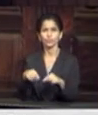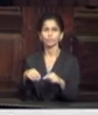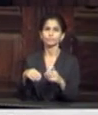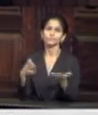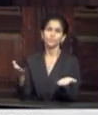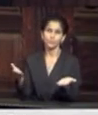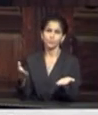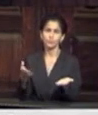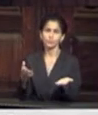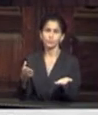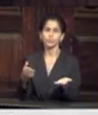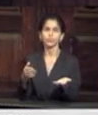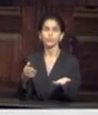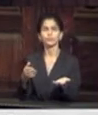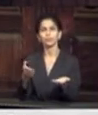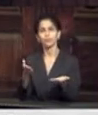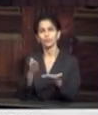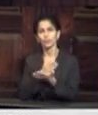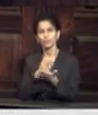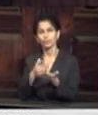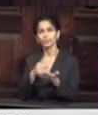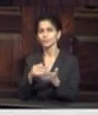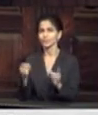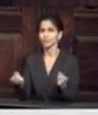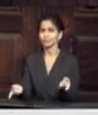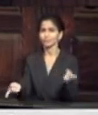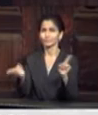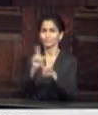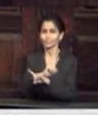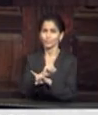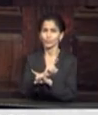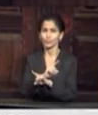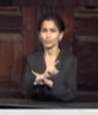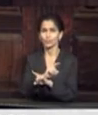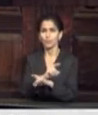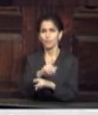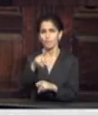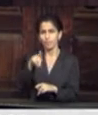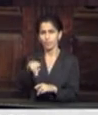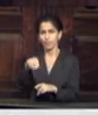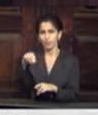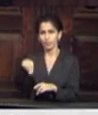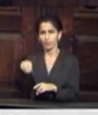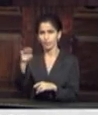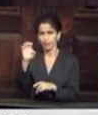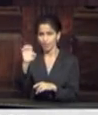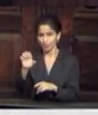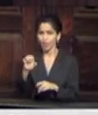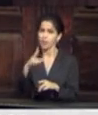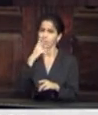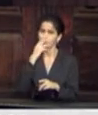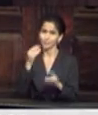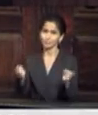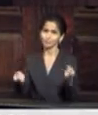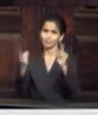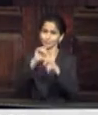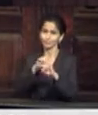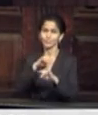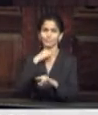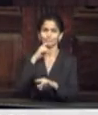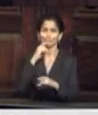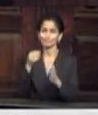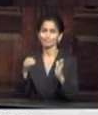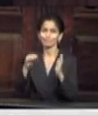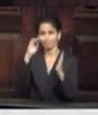depõem significativamente contra o cumprimento dessas metas. Por um lado, a possibilidade de